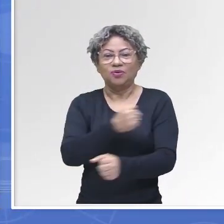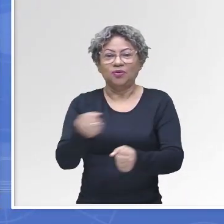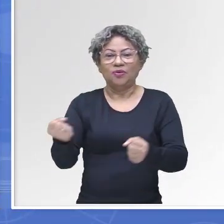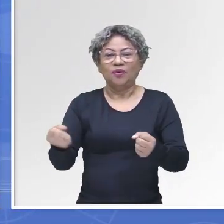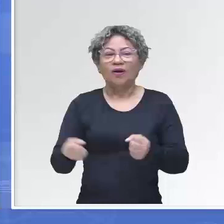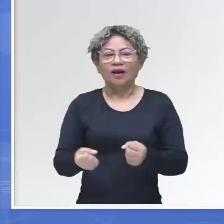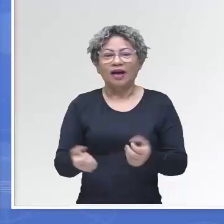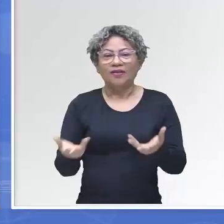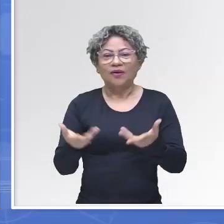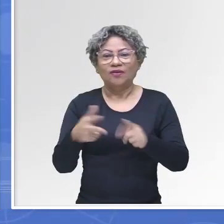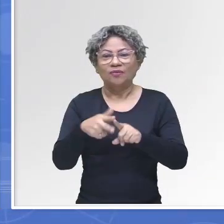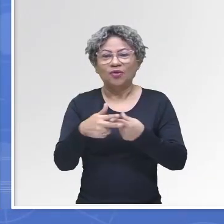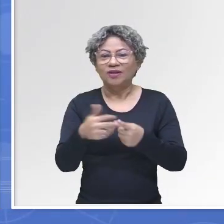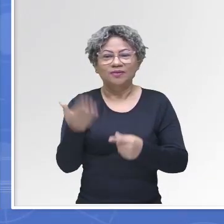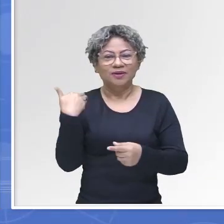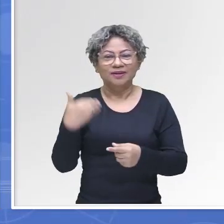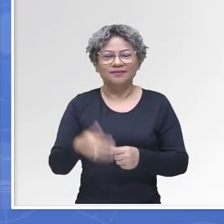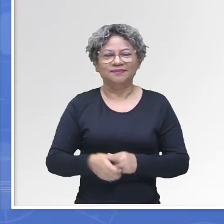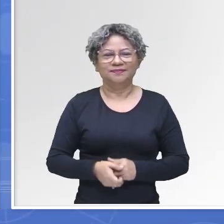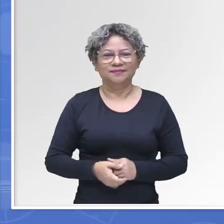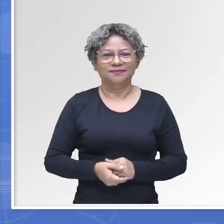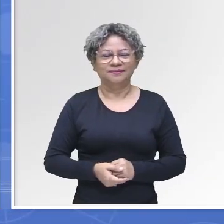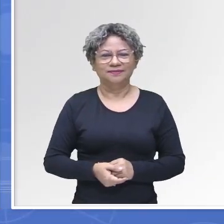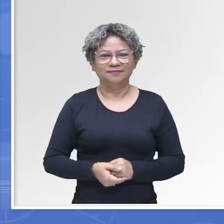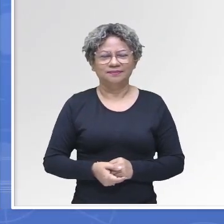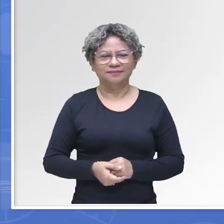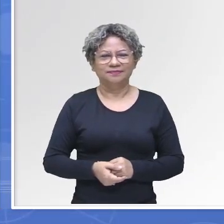aqui. Vamos fazer a correção.